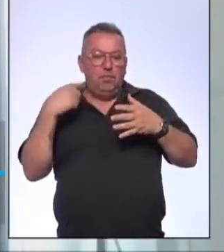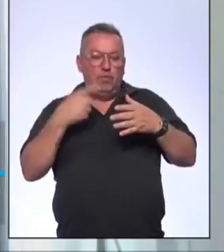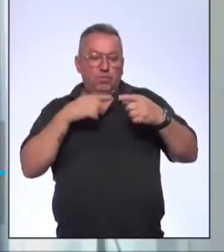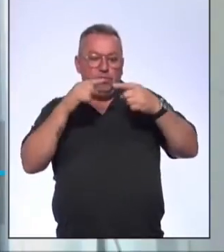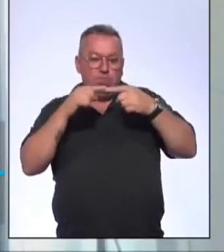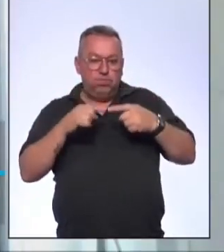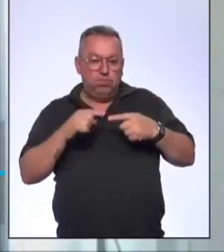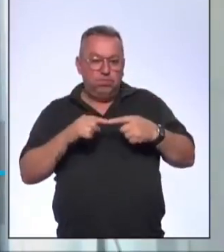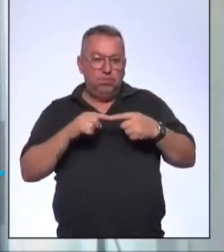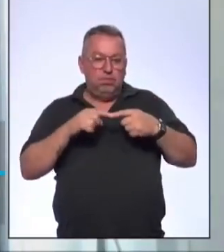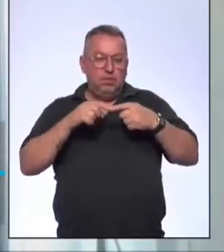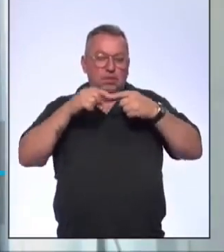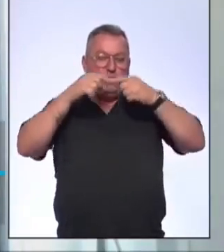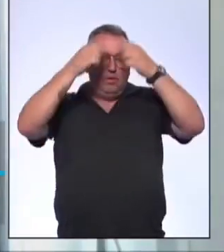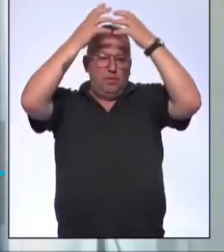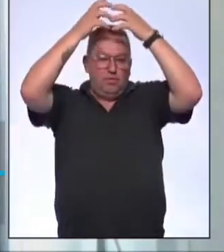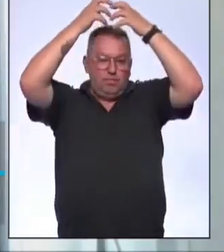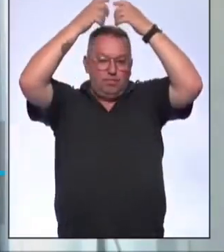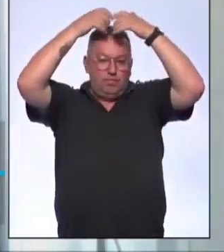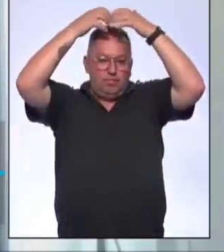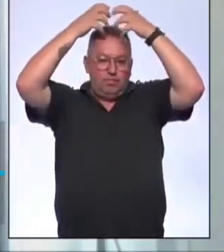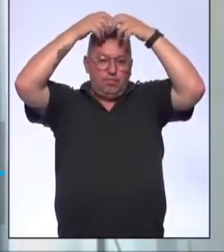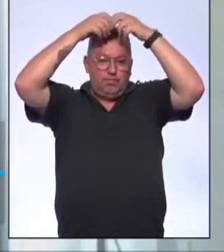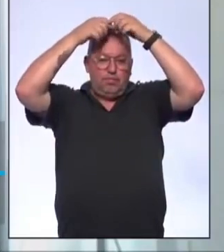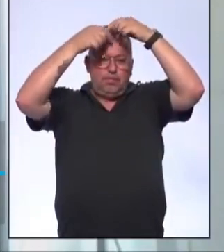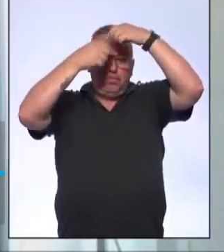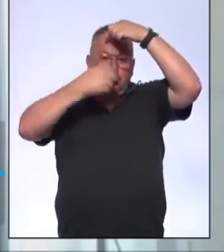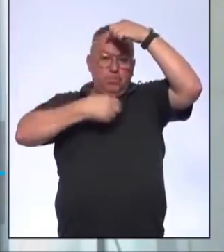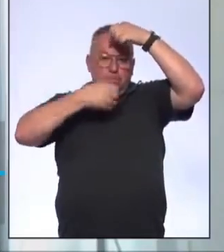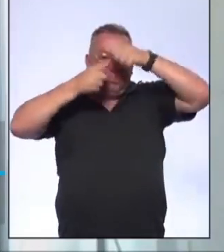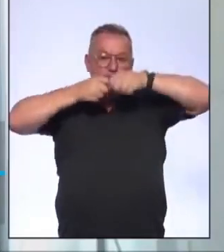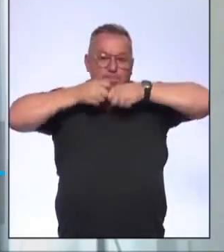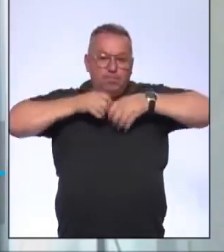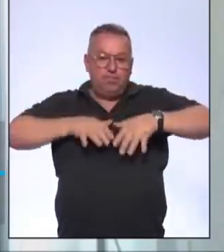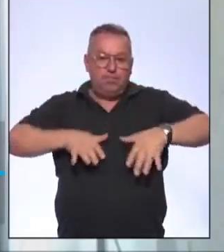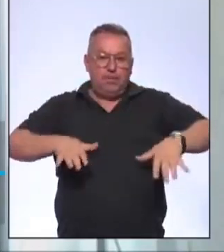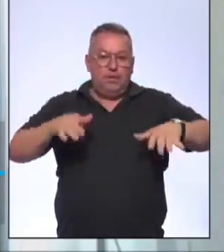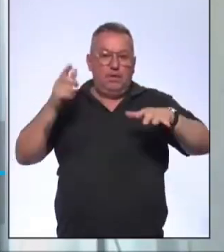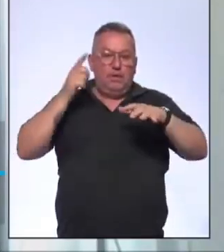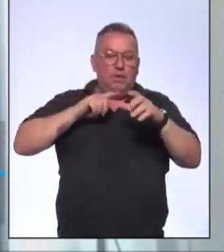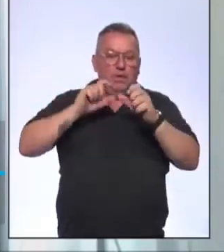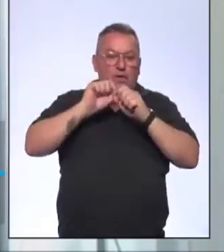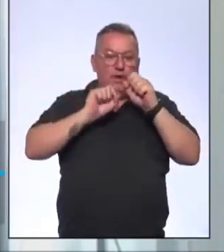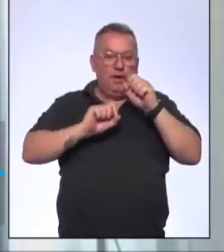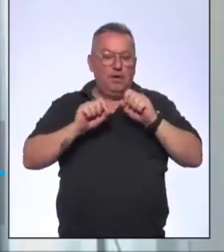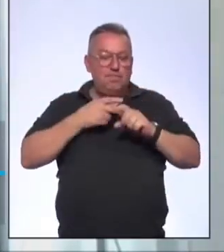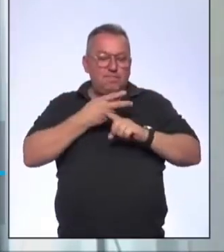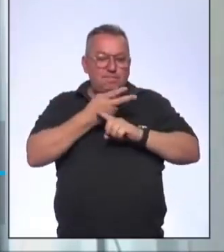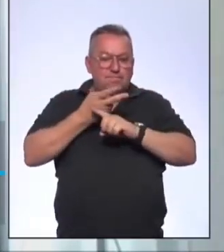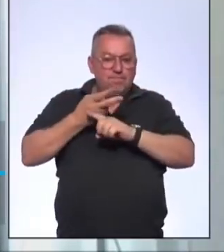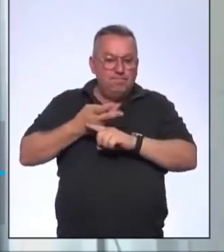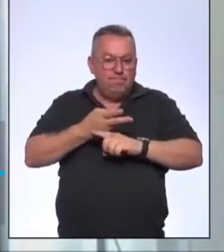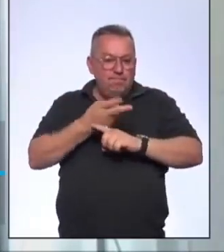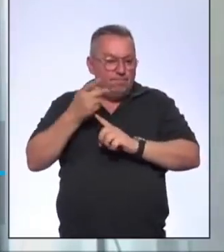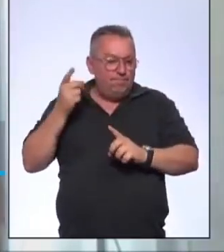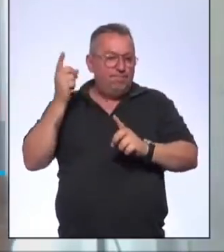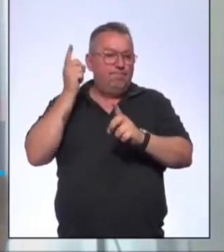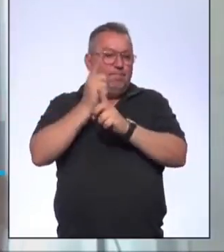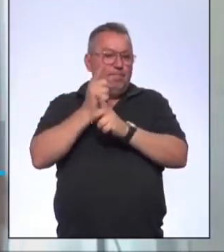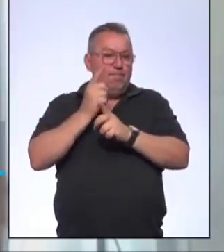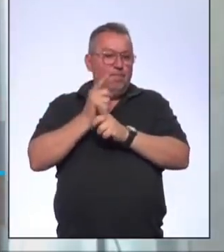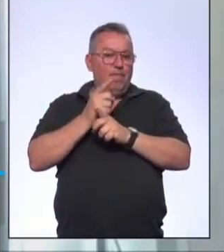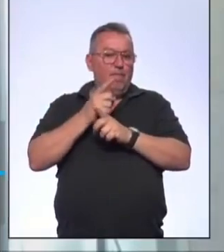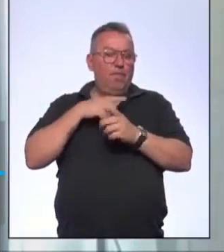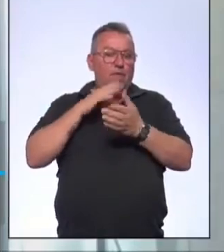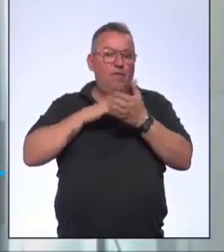sistema nervoso, né? O cérebro consegue fazer um rastreamento disso e vem